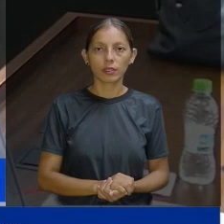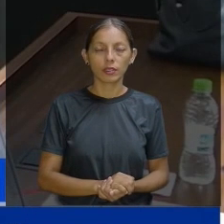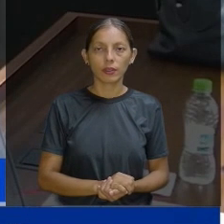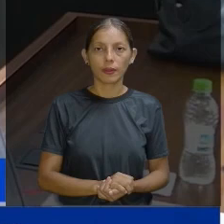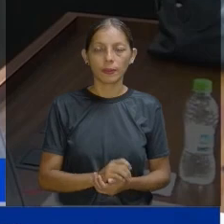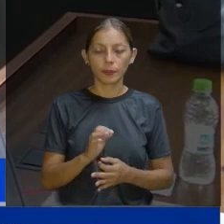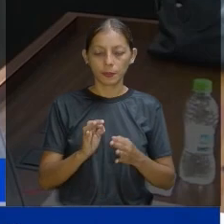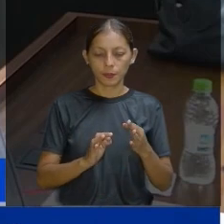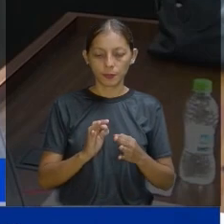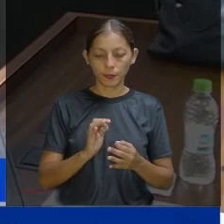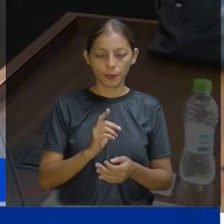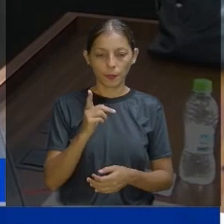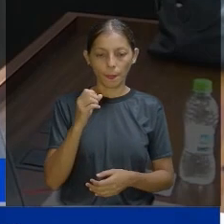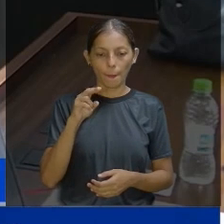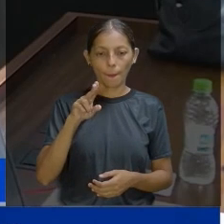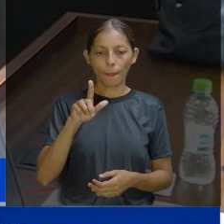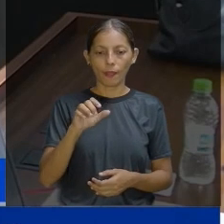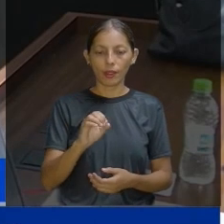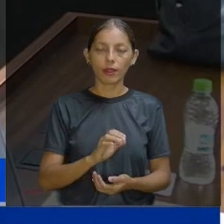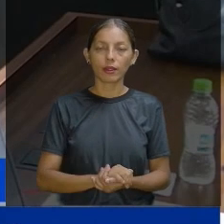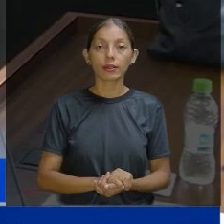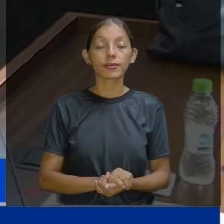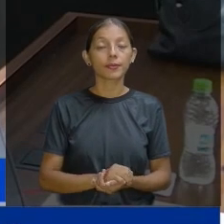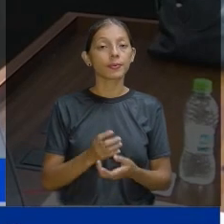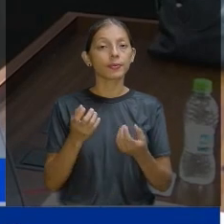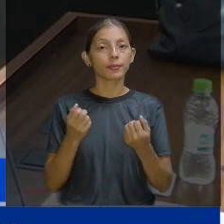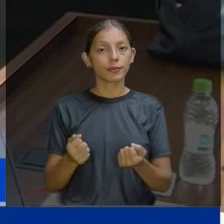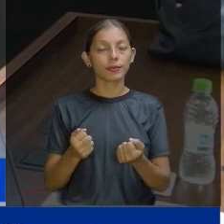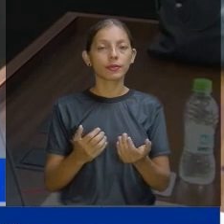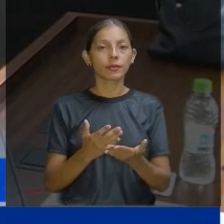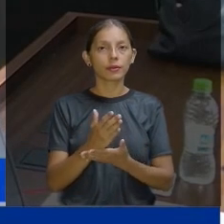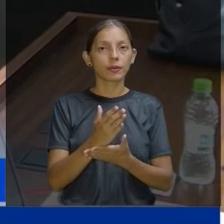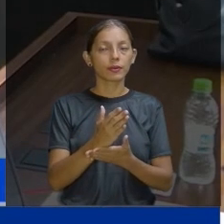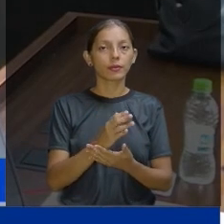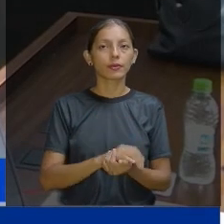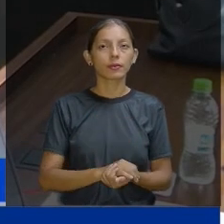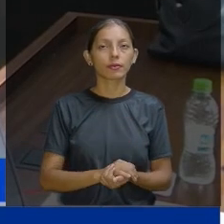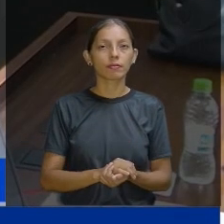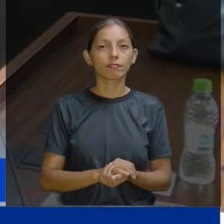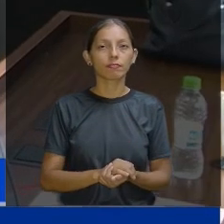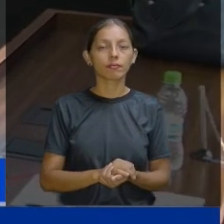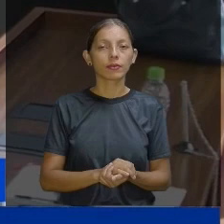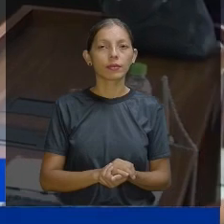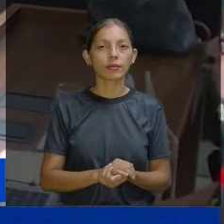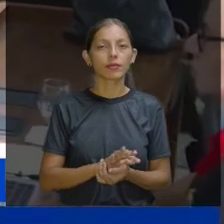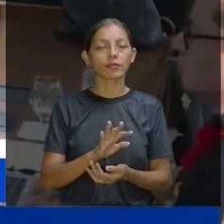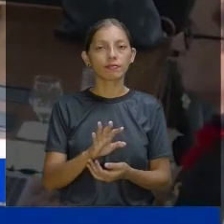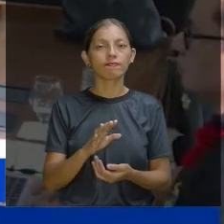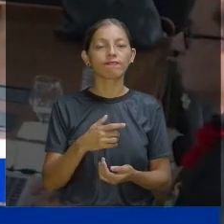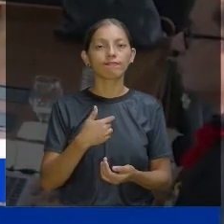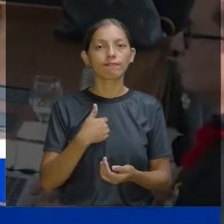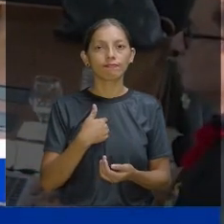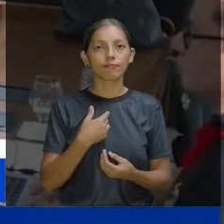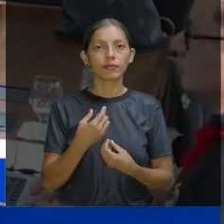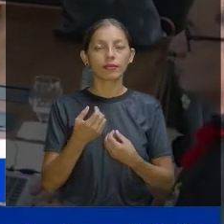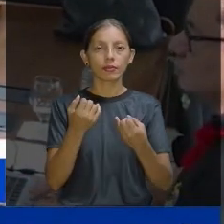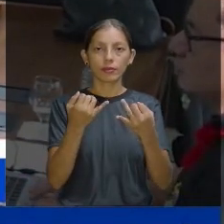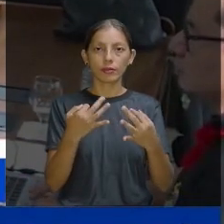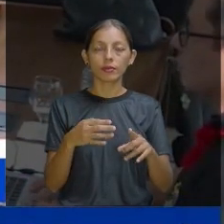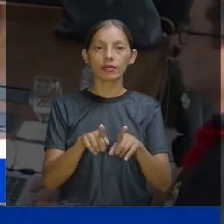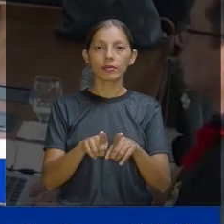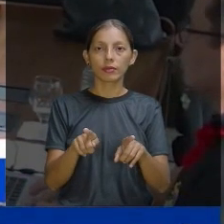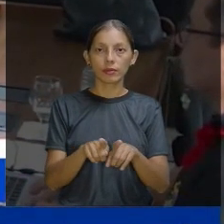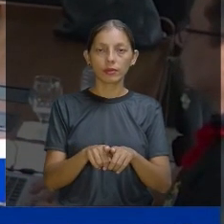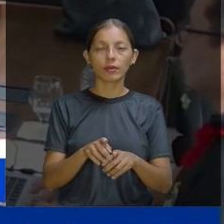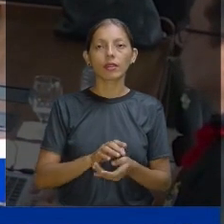Não, senhor presidente, também pela aprovação, e a observação que eu fazer é exatamente essa, sem prejuízo. Foco na mesa diretora